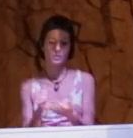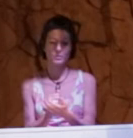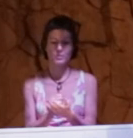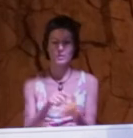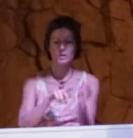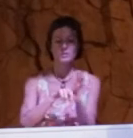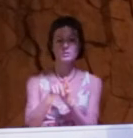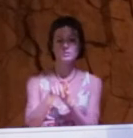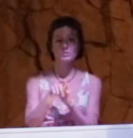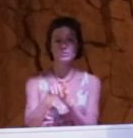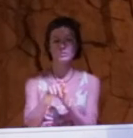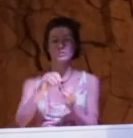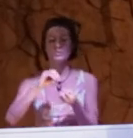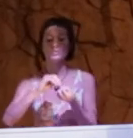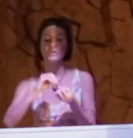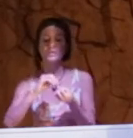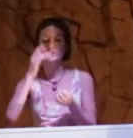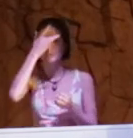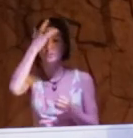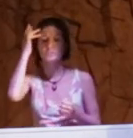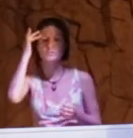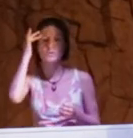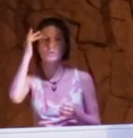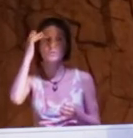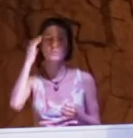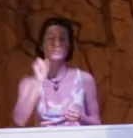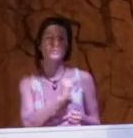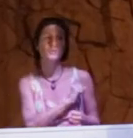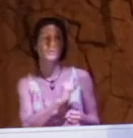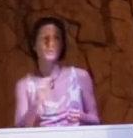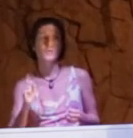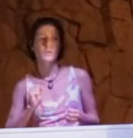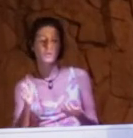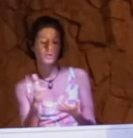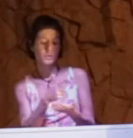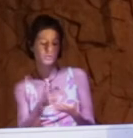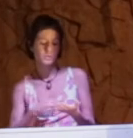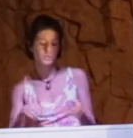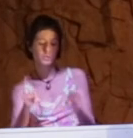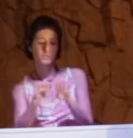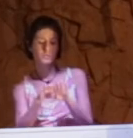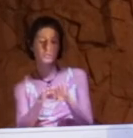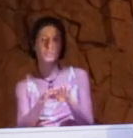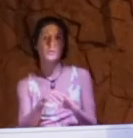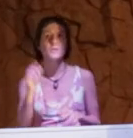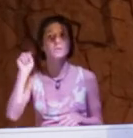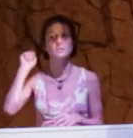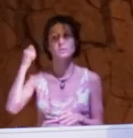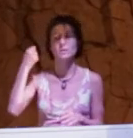sendo feitas por ilustradoras e ilustradores negros? É uma questão, né, que eu estou colocando